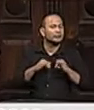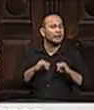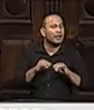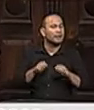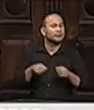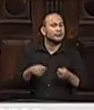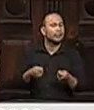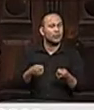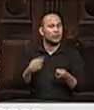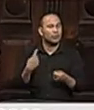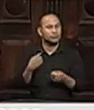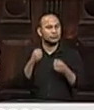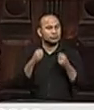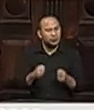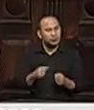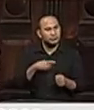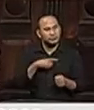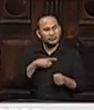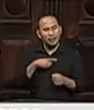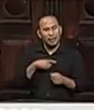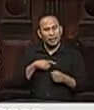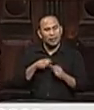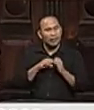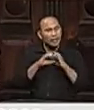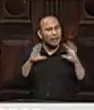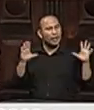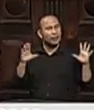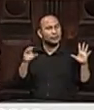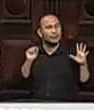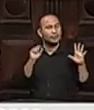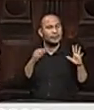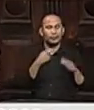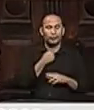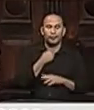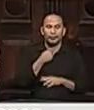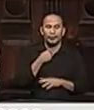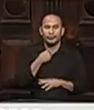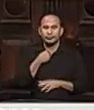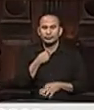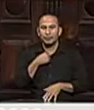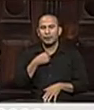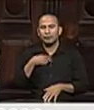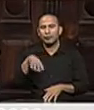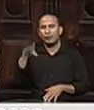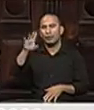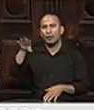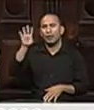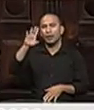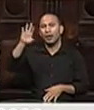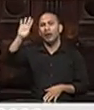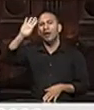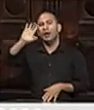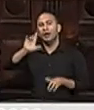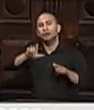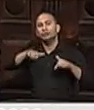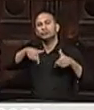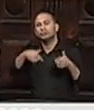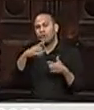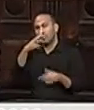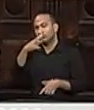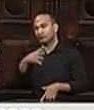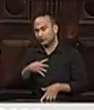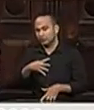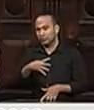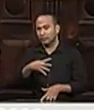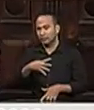para que nós possamos ter isso em pratos limpos. O que não pode é ficar pairando no ar uma gravíssima acusação da